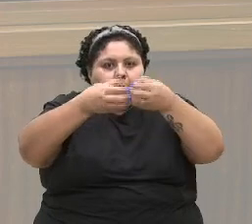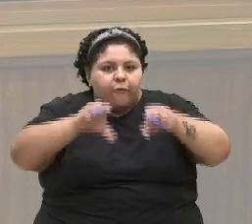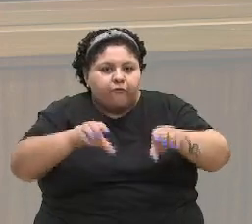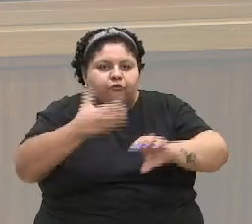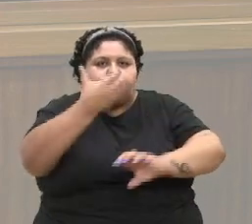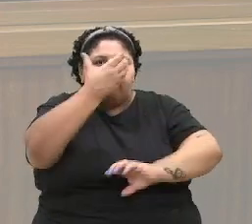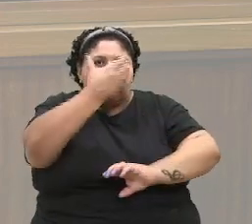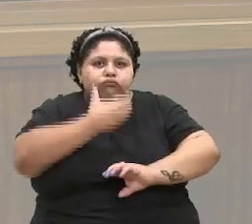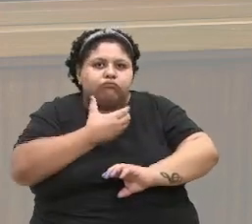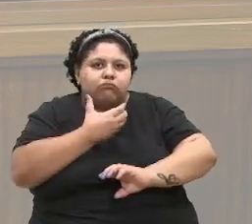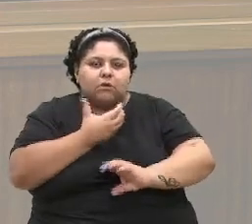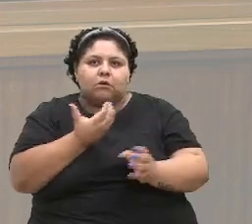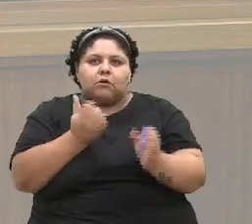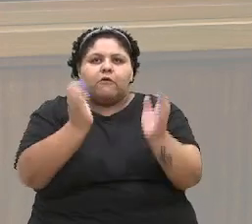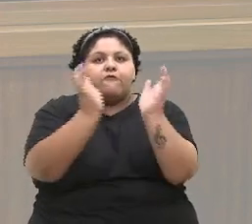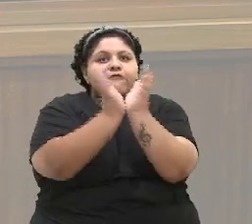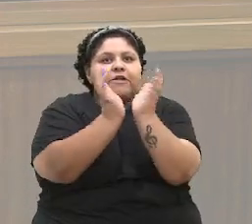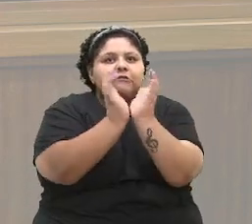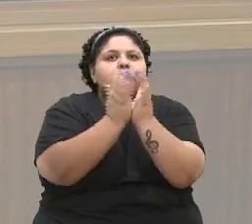fruta, como verdura,